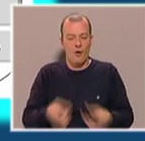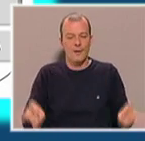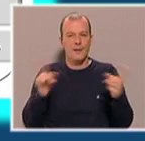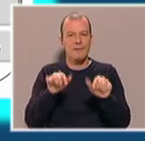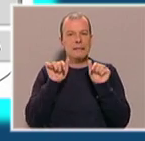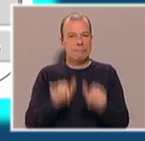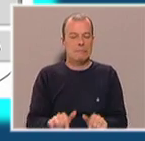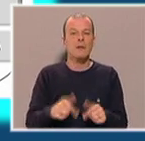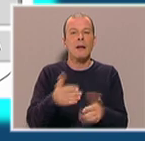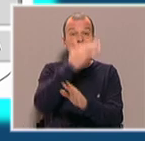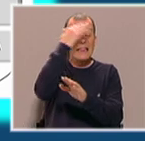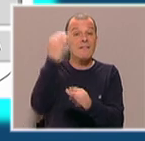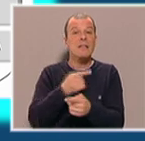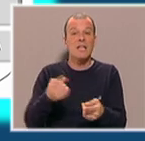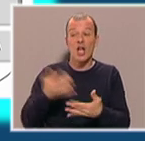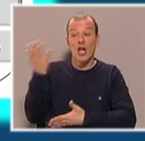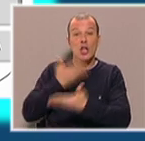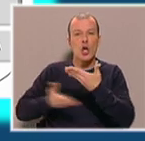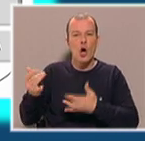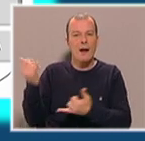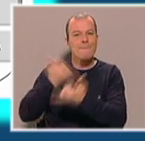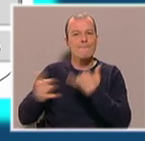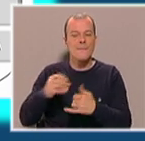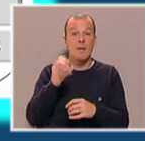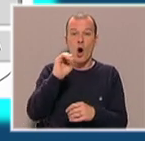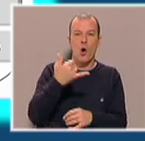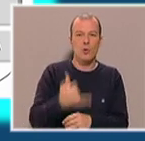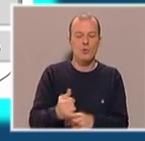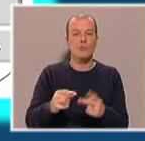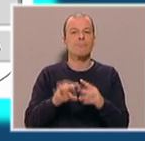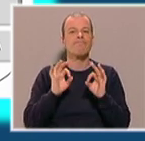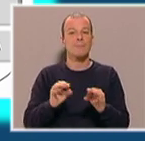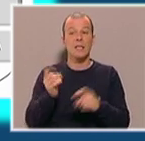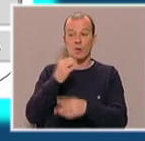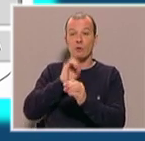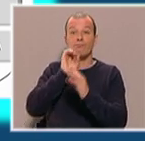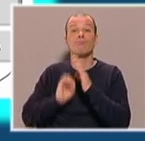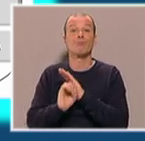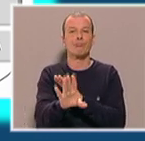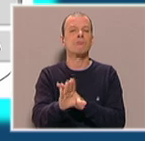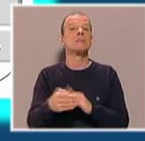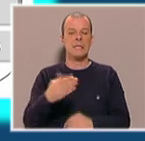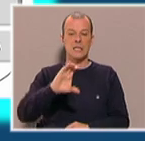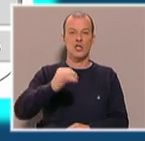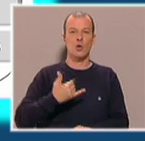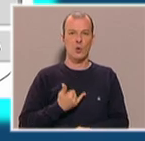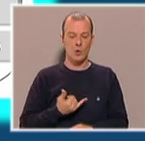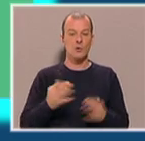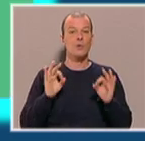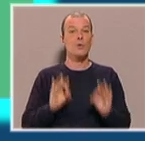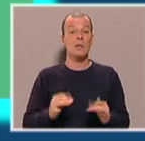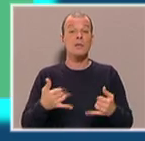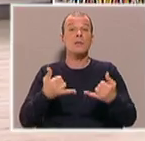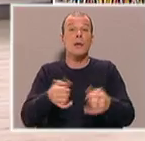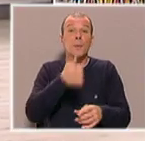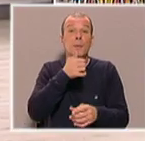a dificuldade de troca de oxigênio, que é o que nós precisamos, e a devolução do dióxido de carbono. O que é que vamos fazer a